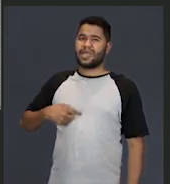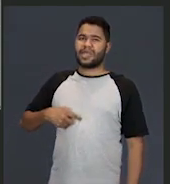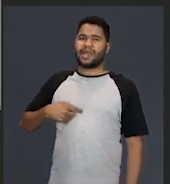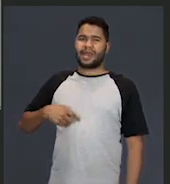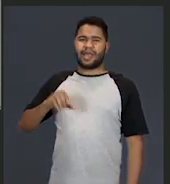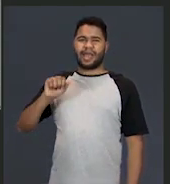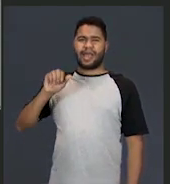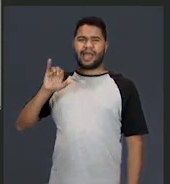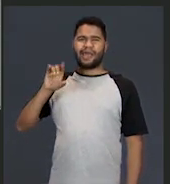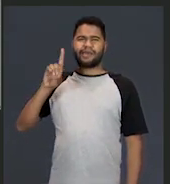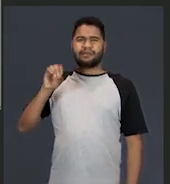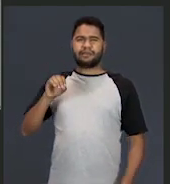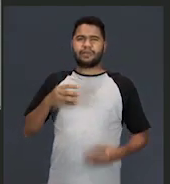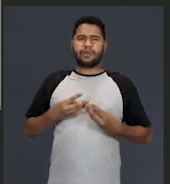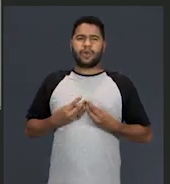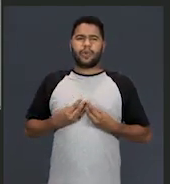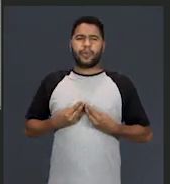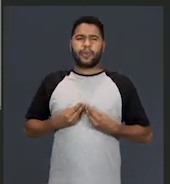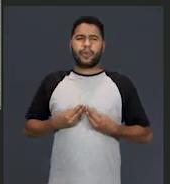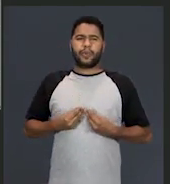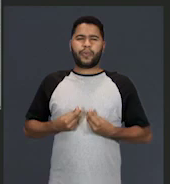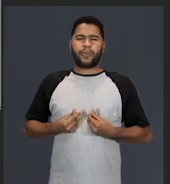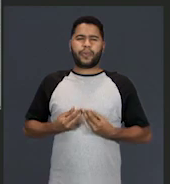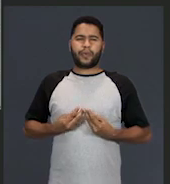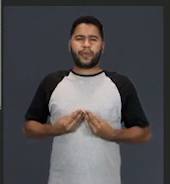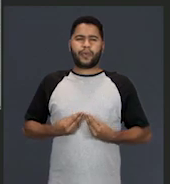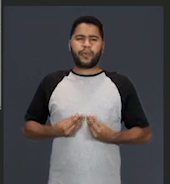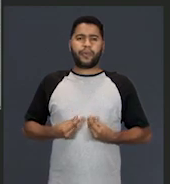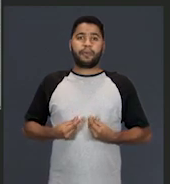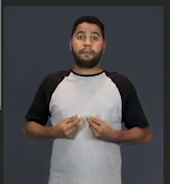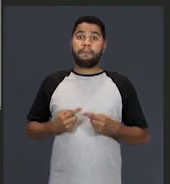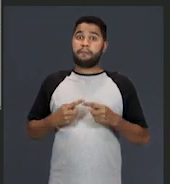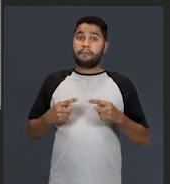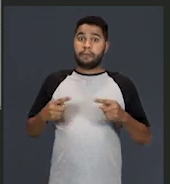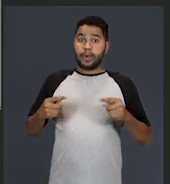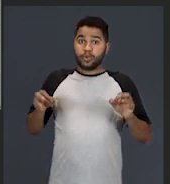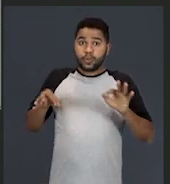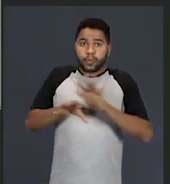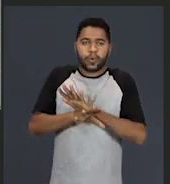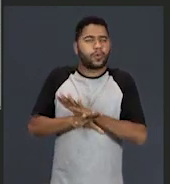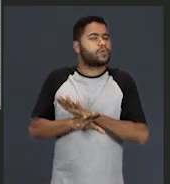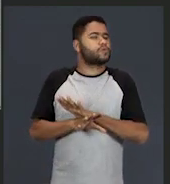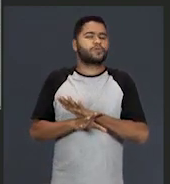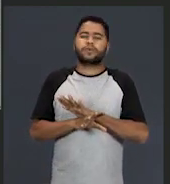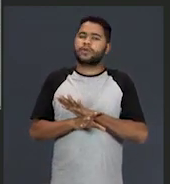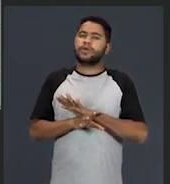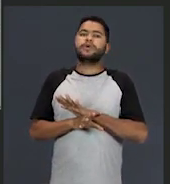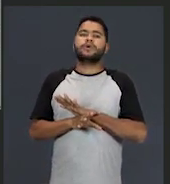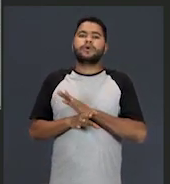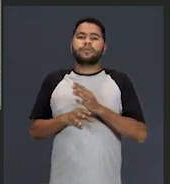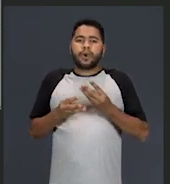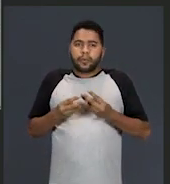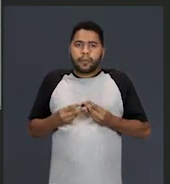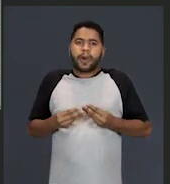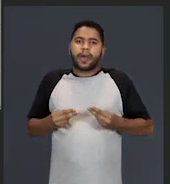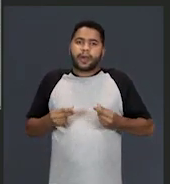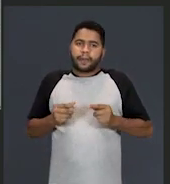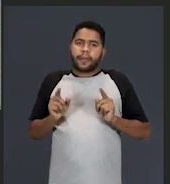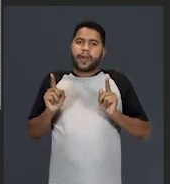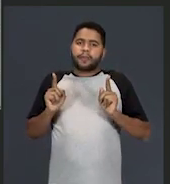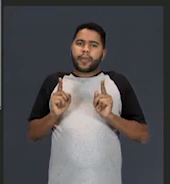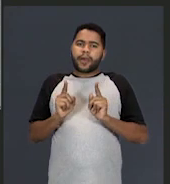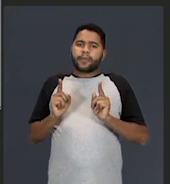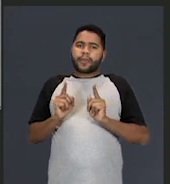ácido, né? A enzima vai agir ali, mas as proteínas não vão terminar a digestão no estômago. Vão ser picadas em fragmentos